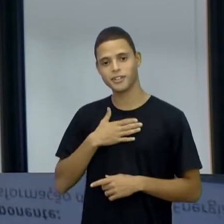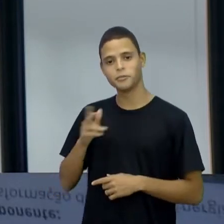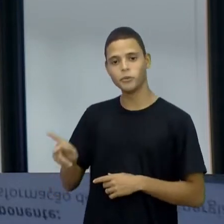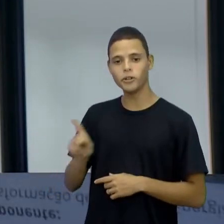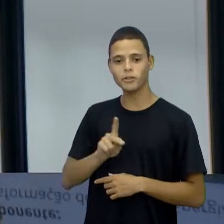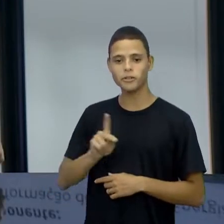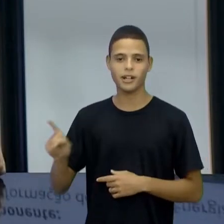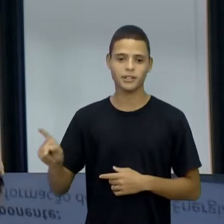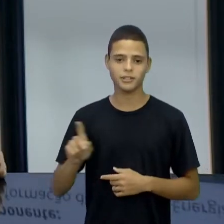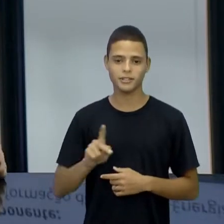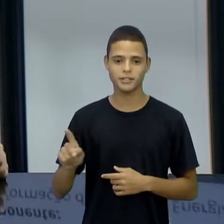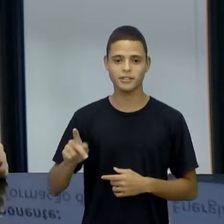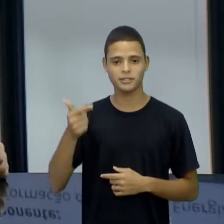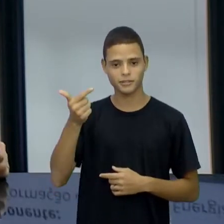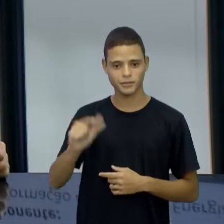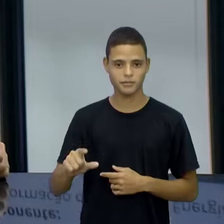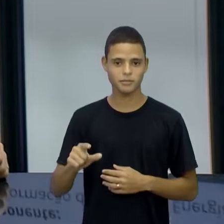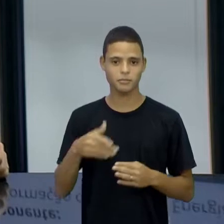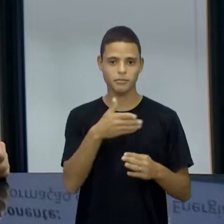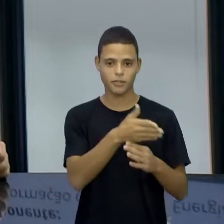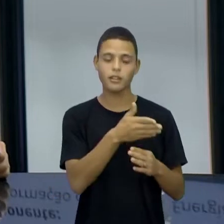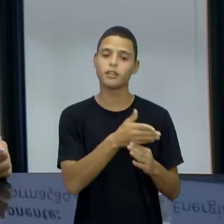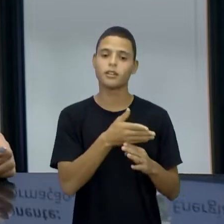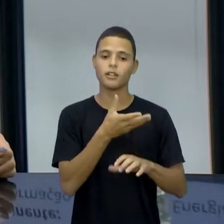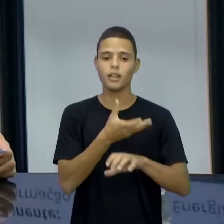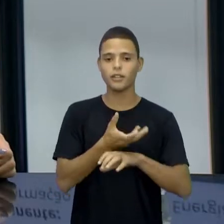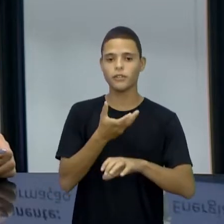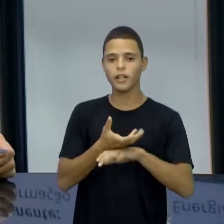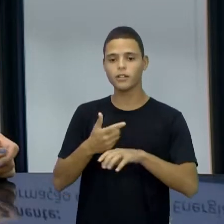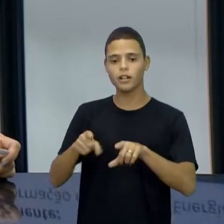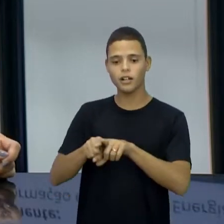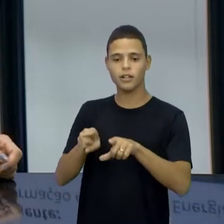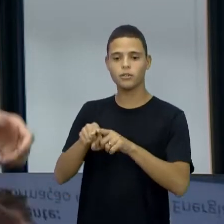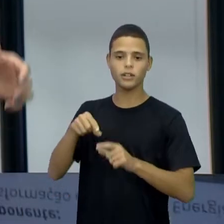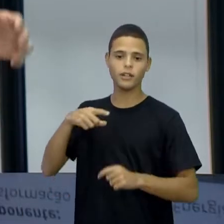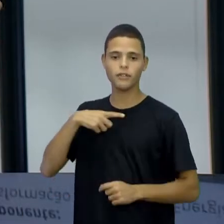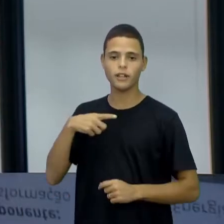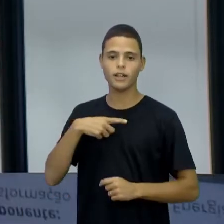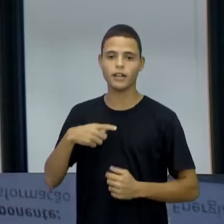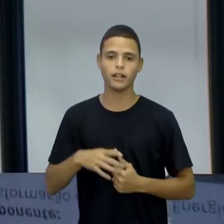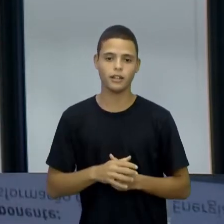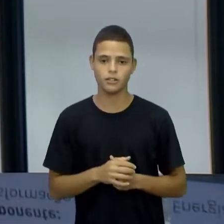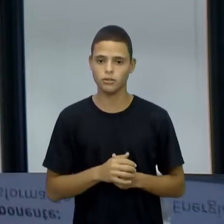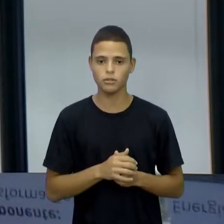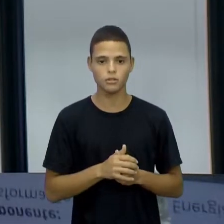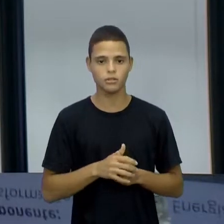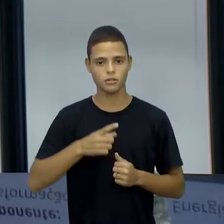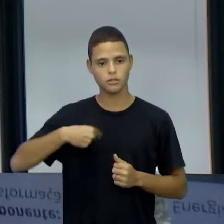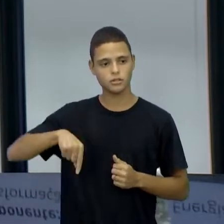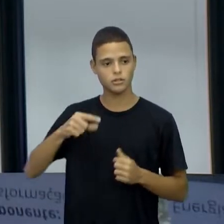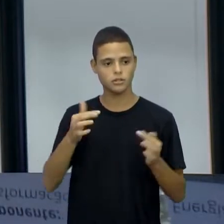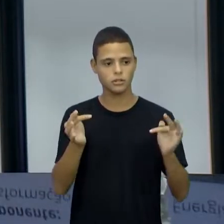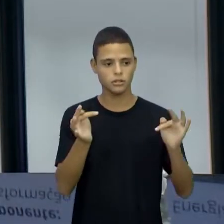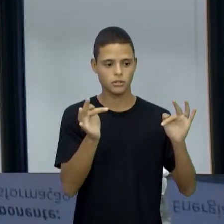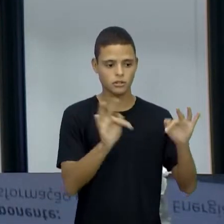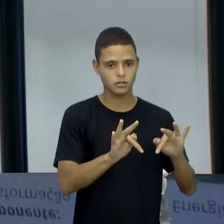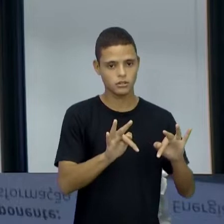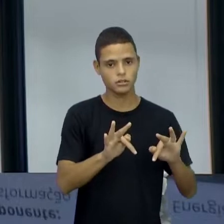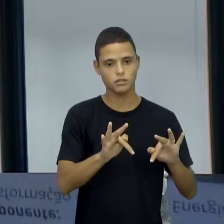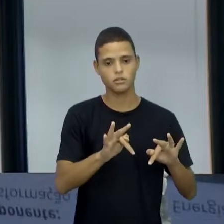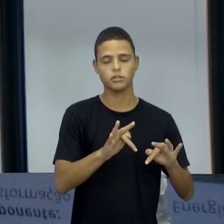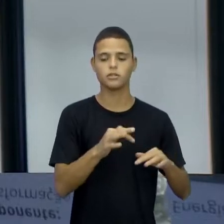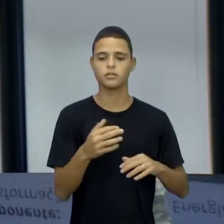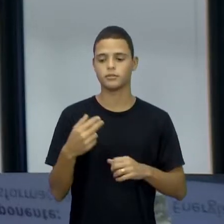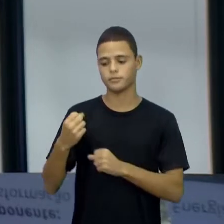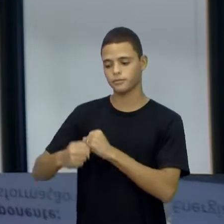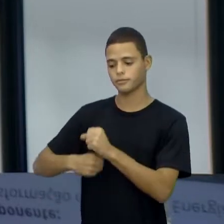vocês aqui pelo Centro de Mídias, no componente Transformação de Matéria e Energia. Nós estamos aqui finalizando essa unidade